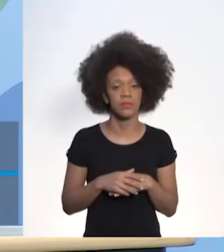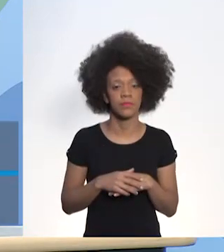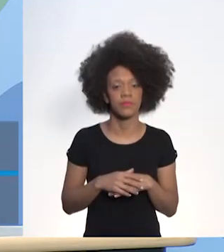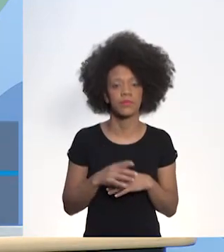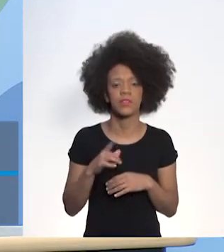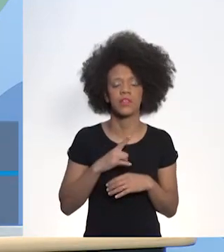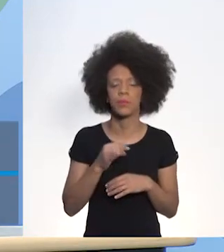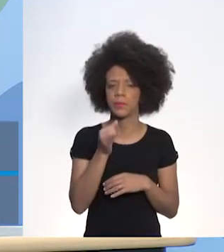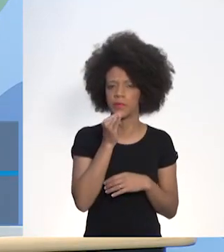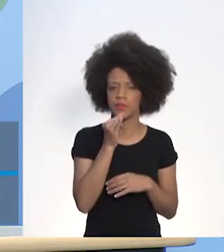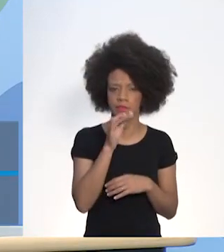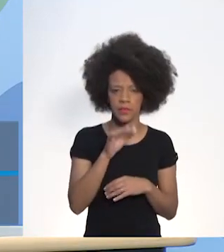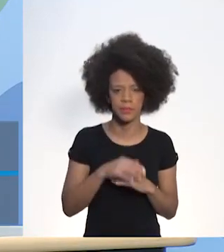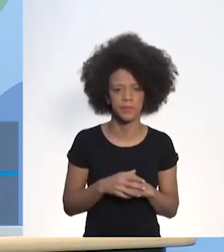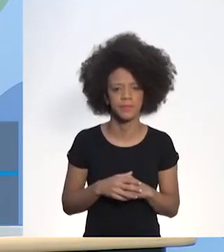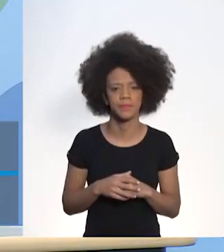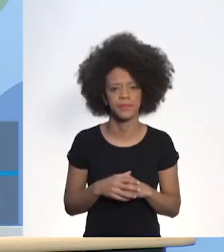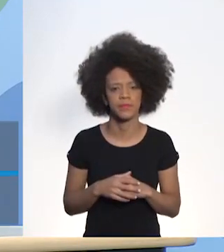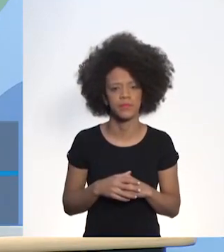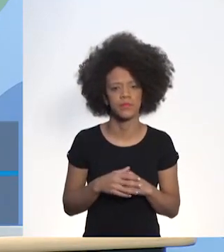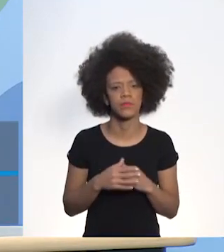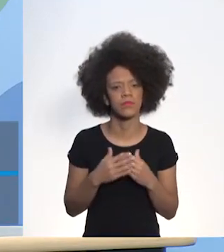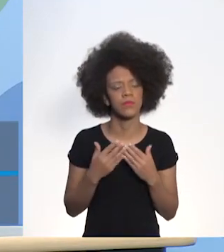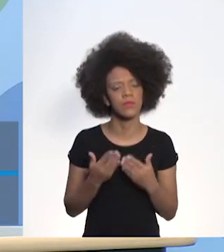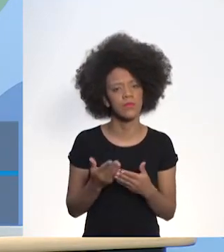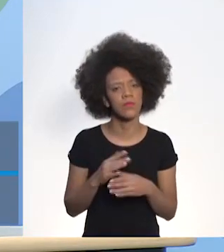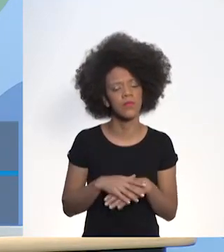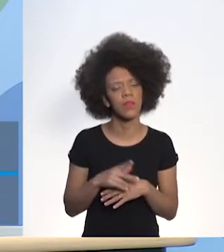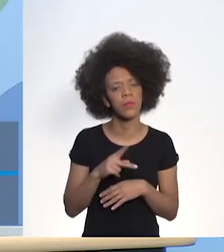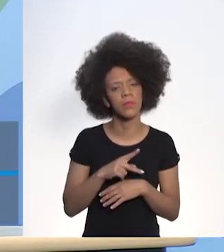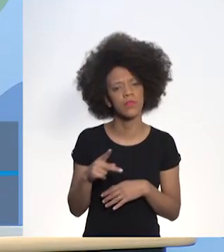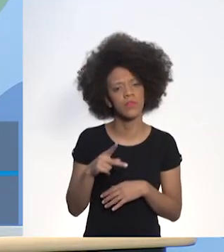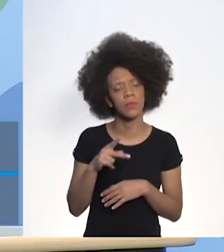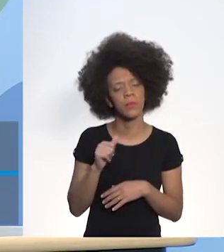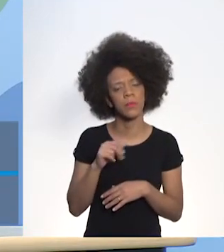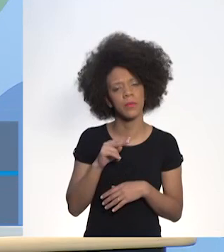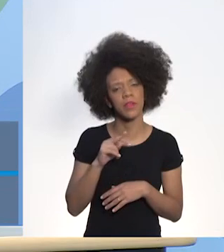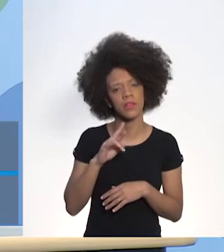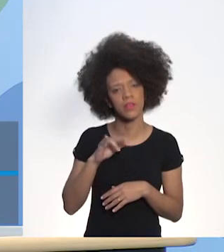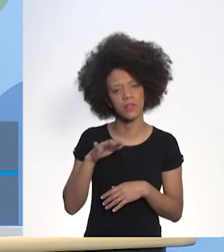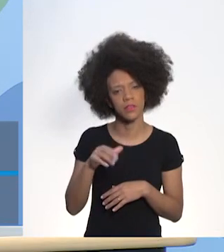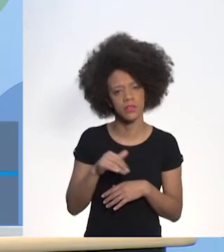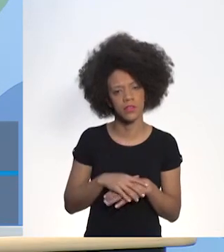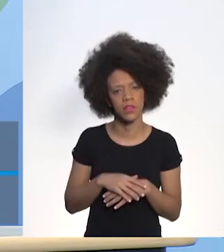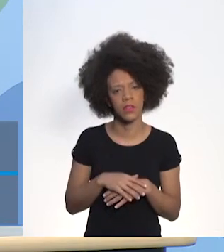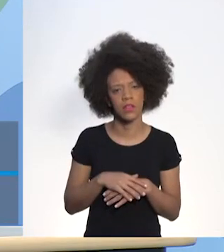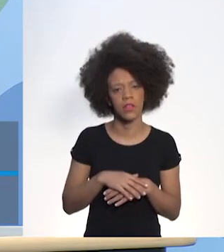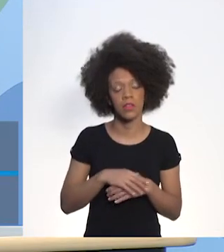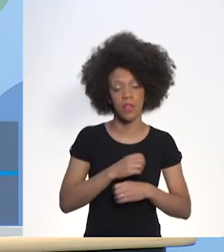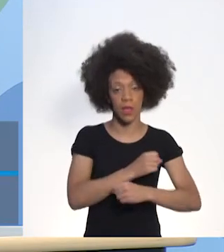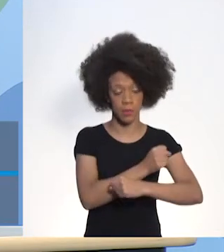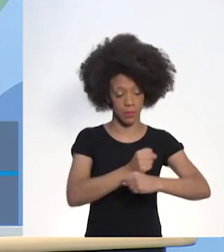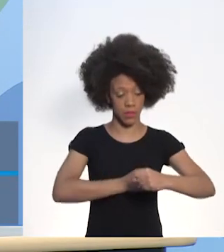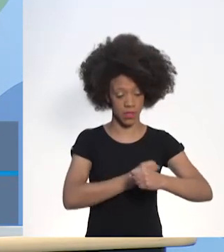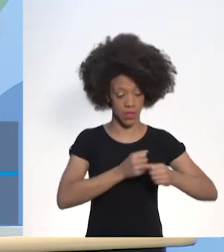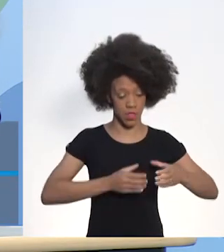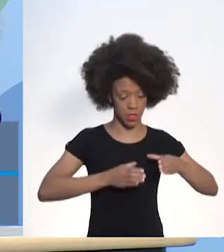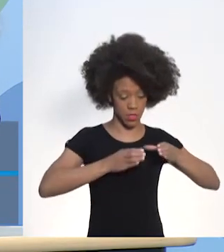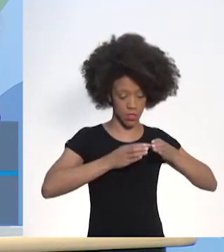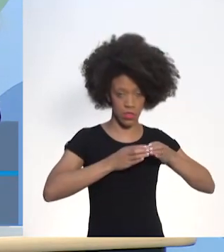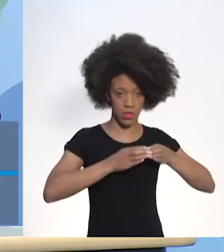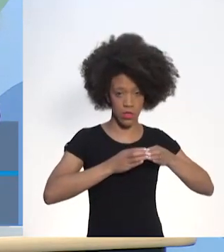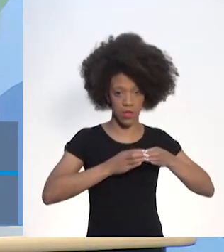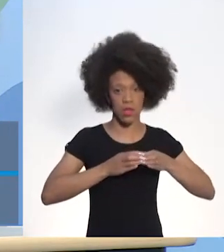temos, por exemplo, tá? Os alunos da Pro Patrícia. Tampa da panela é círculo,